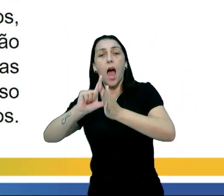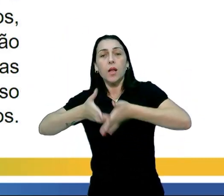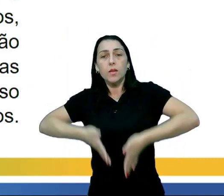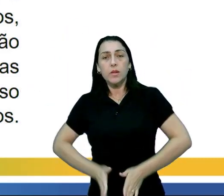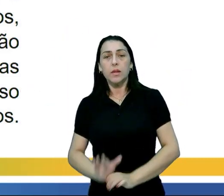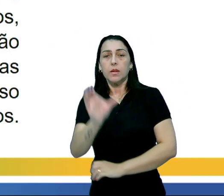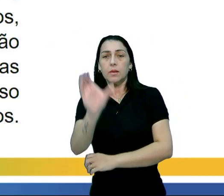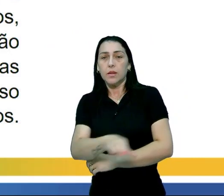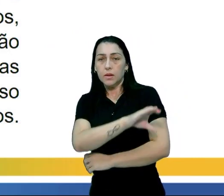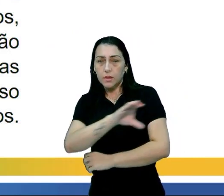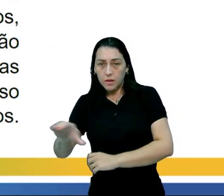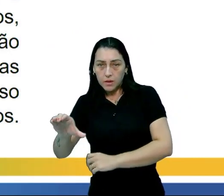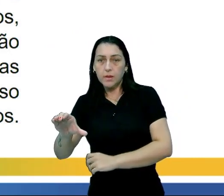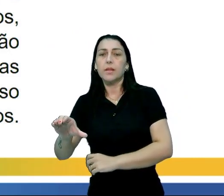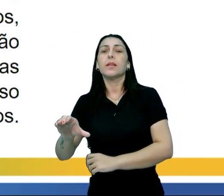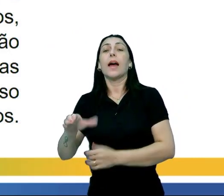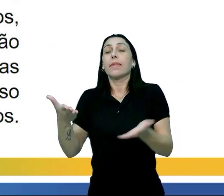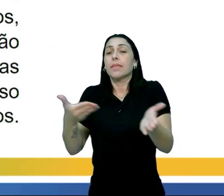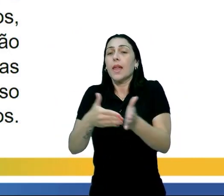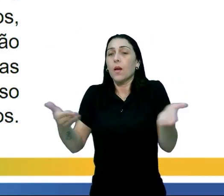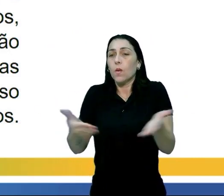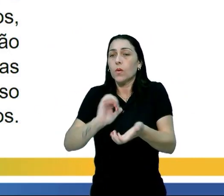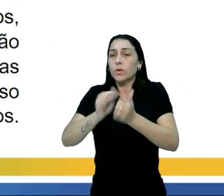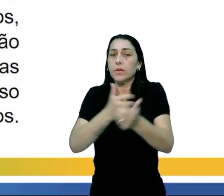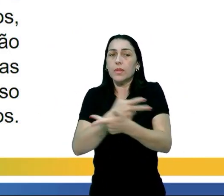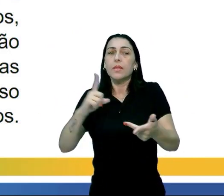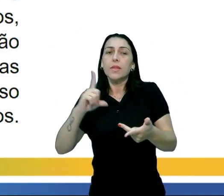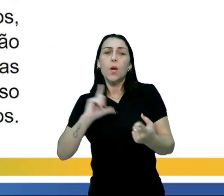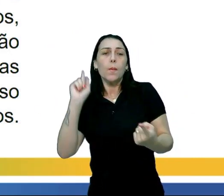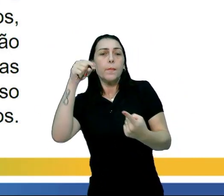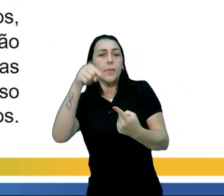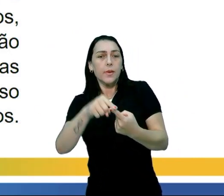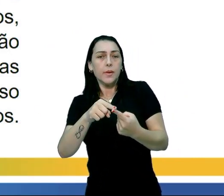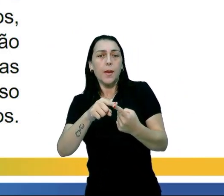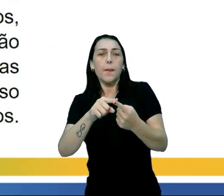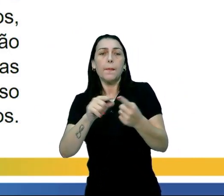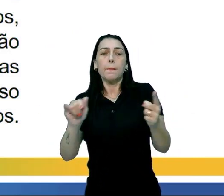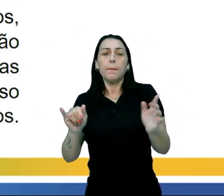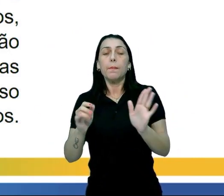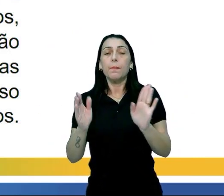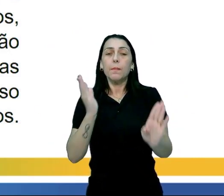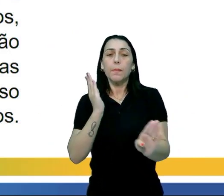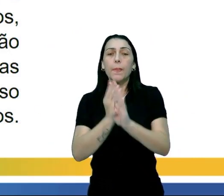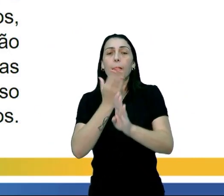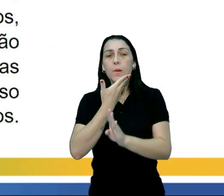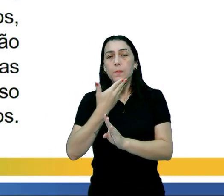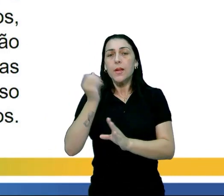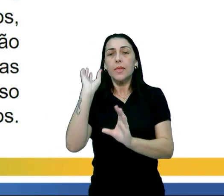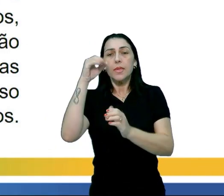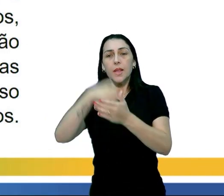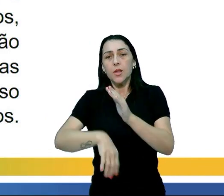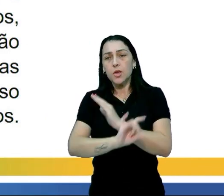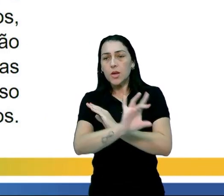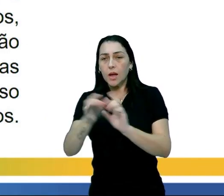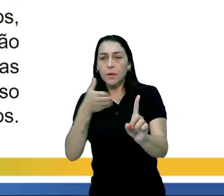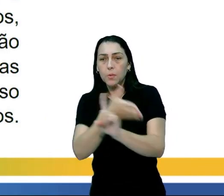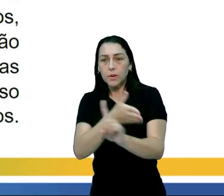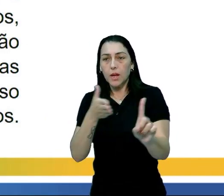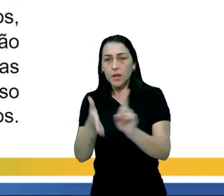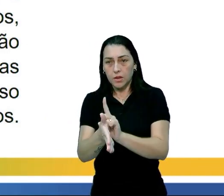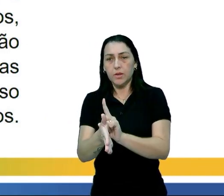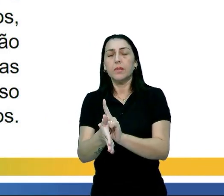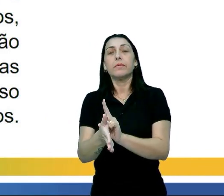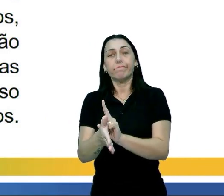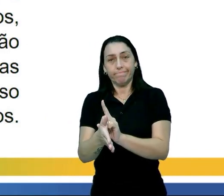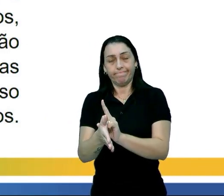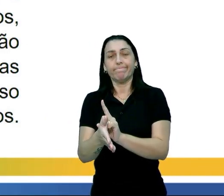776 a.C. aos dias atuais. Esse esporte tem como objetivo identificar os melhores dentro de cada